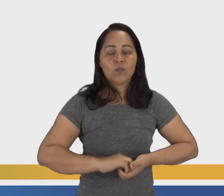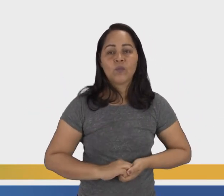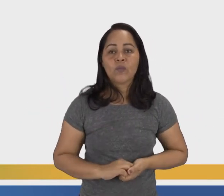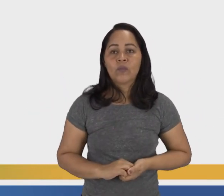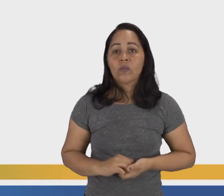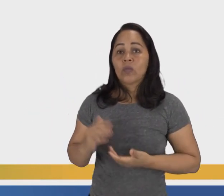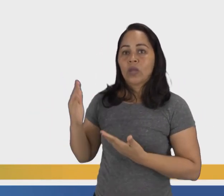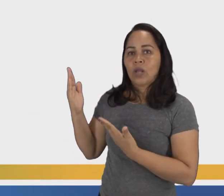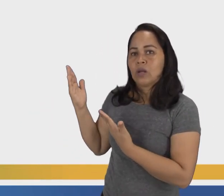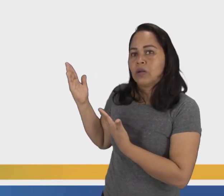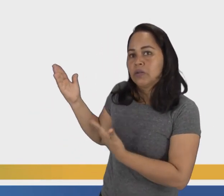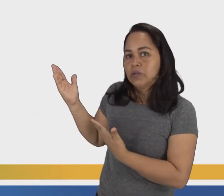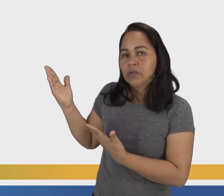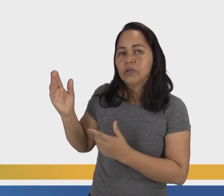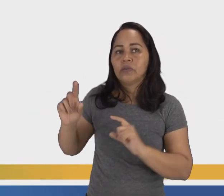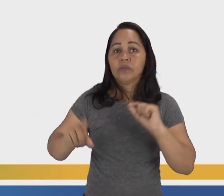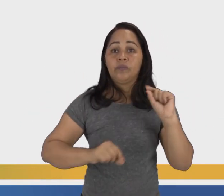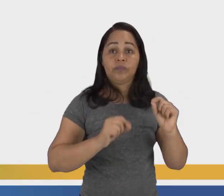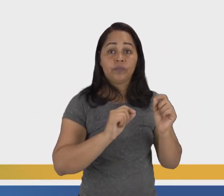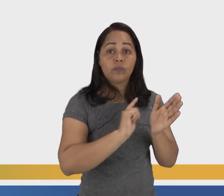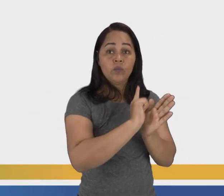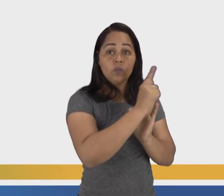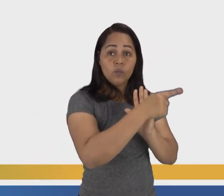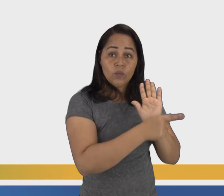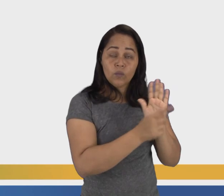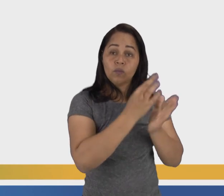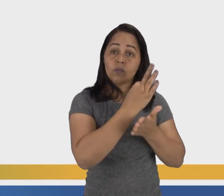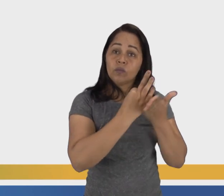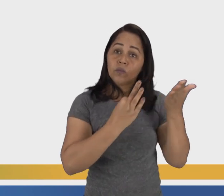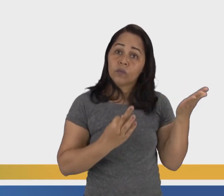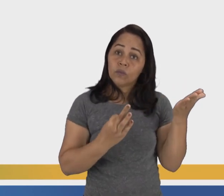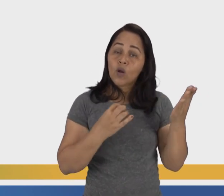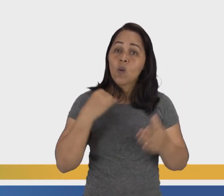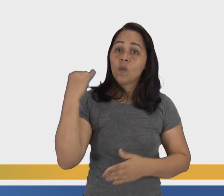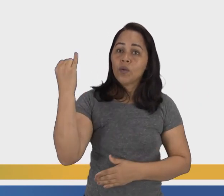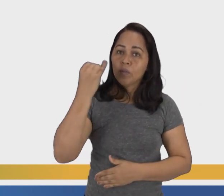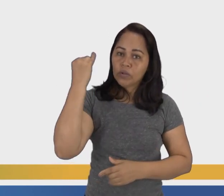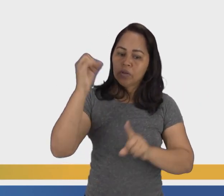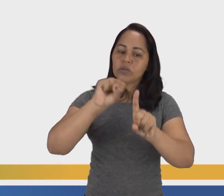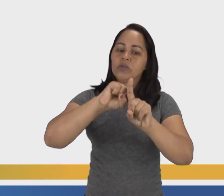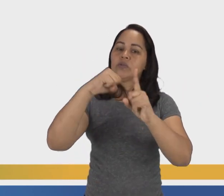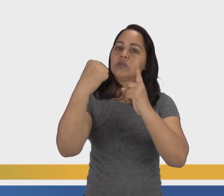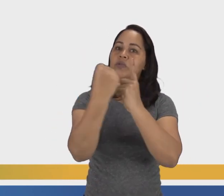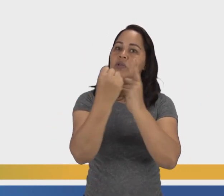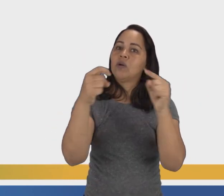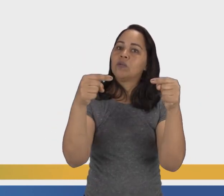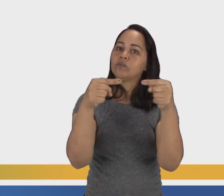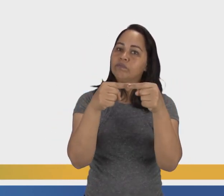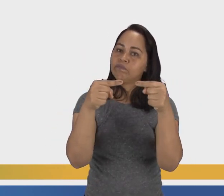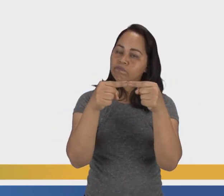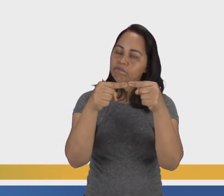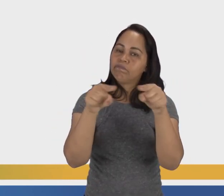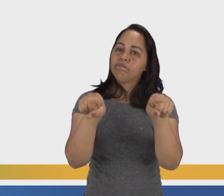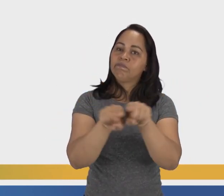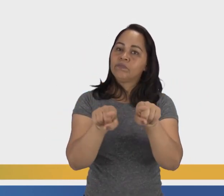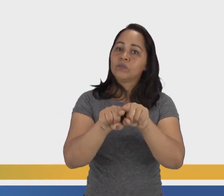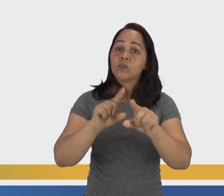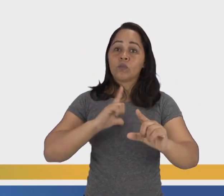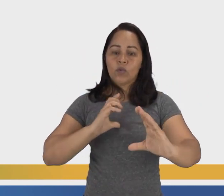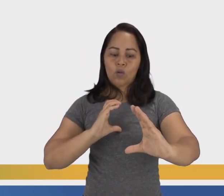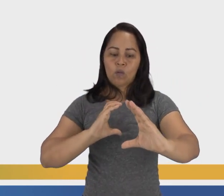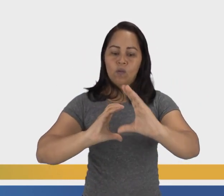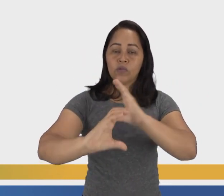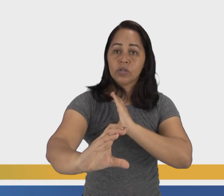o gênero textual possui, além da importância do uso no cotidiano, uma importância social, pois ele determina as situações de comunicação